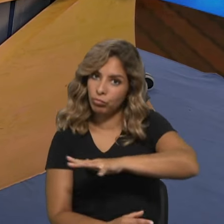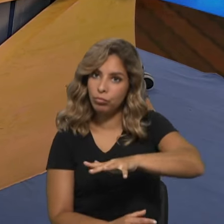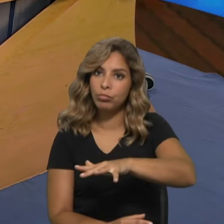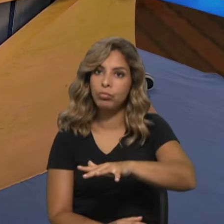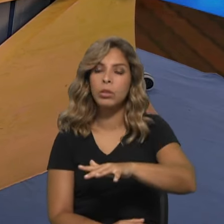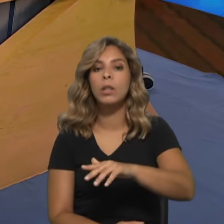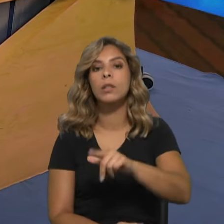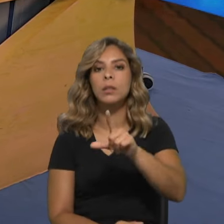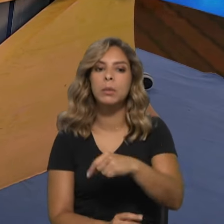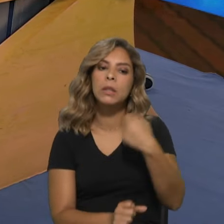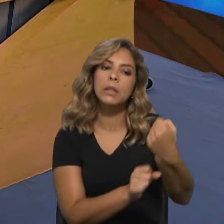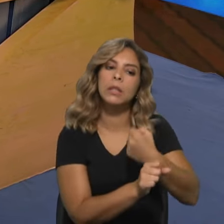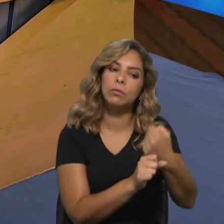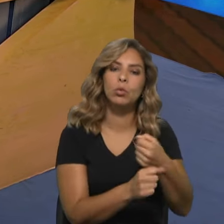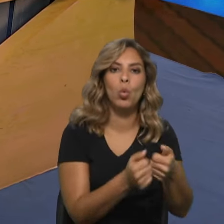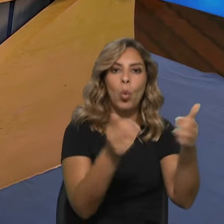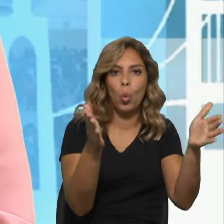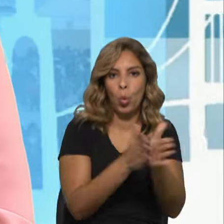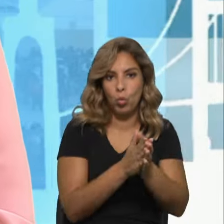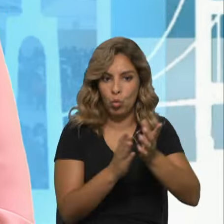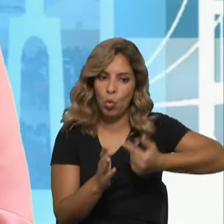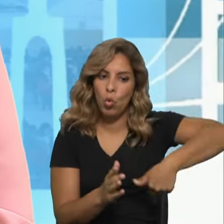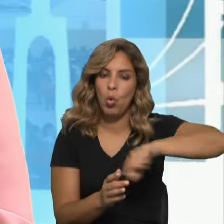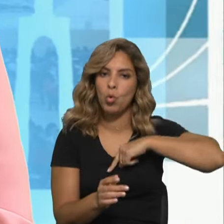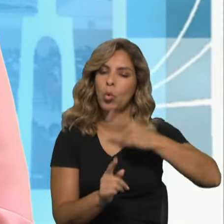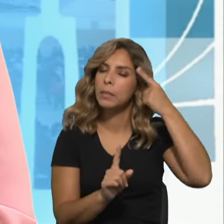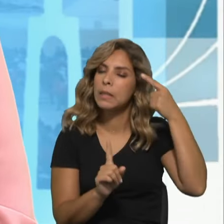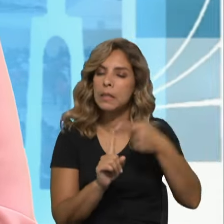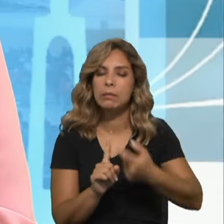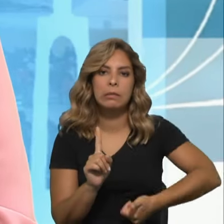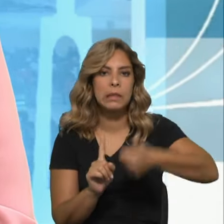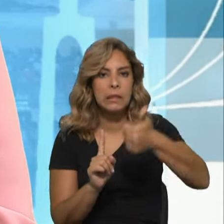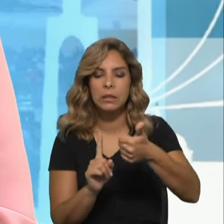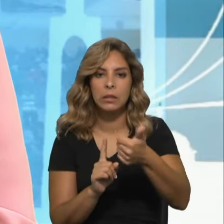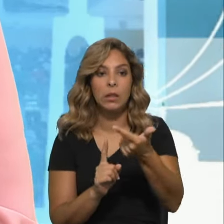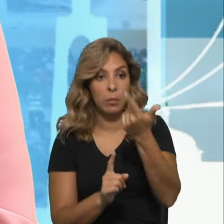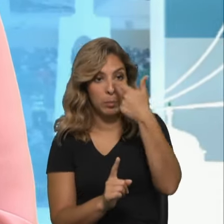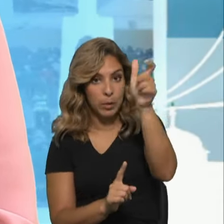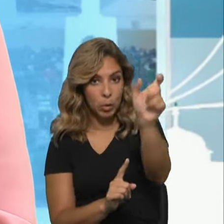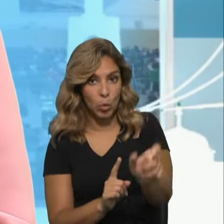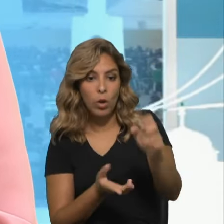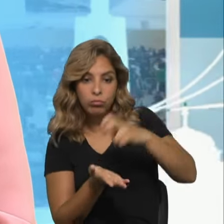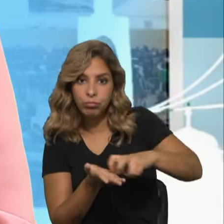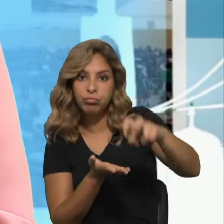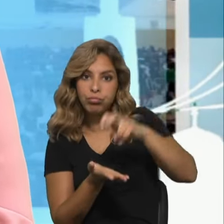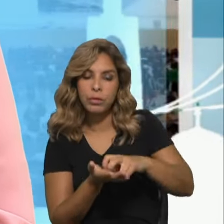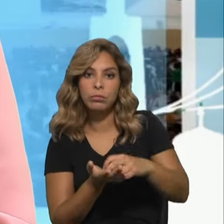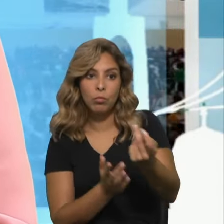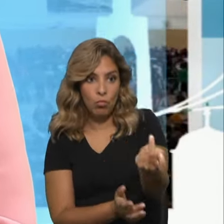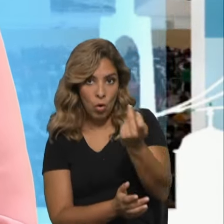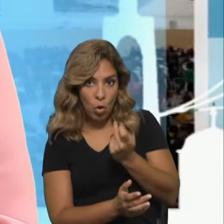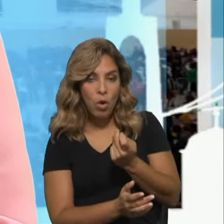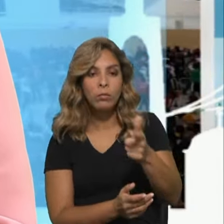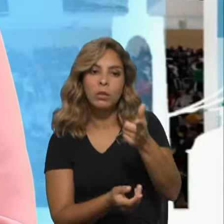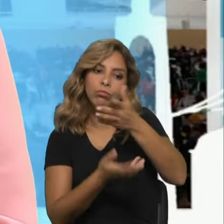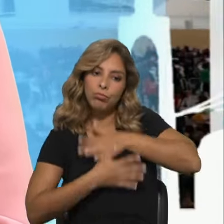Em todos os nossos serviços, o que nós fazemos é escutar o peregrino. E este escutar tem um bocadinho de tudo. Também tem